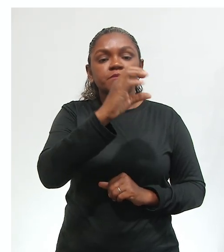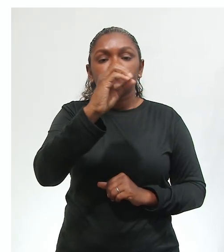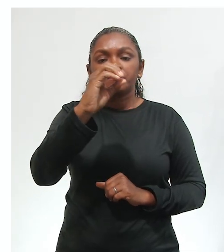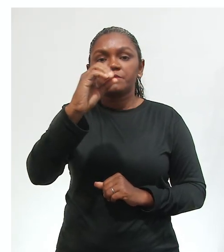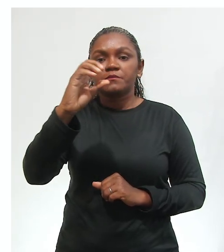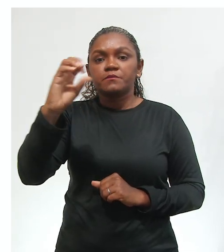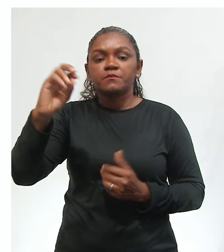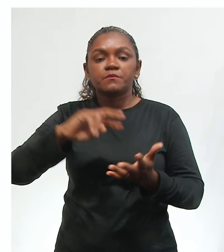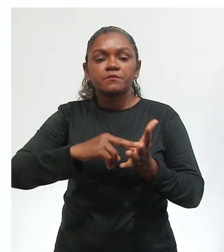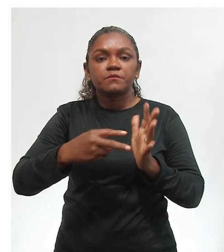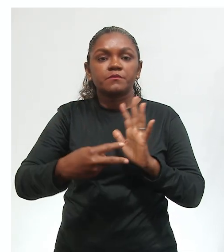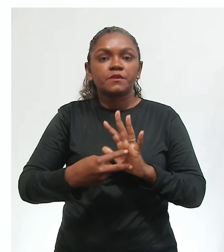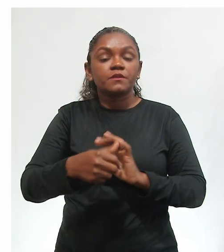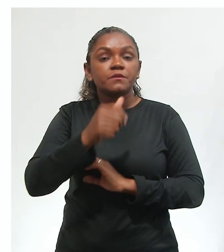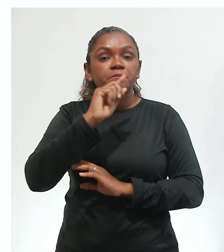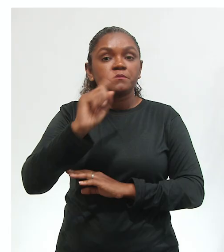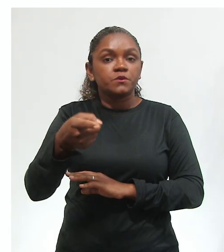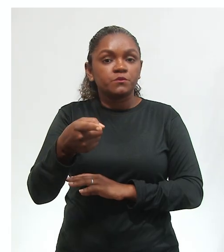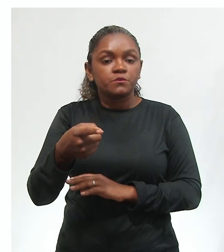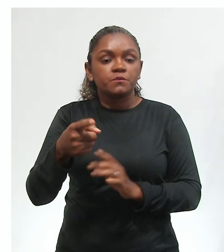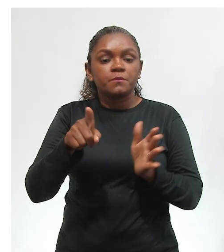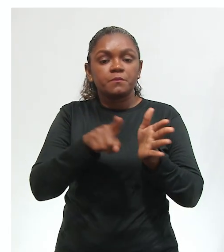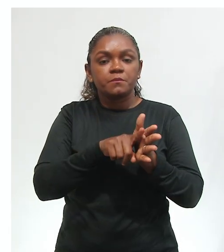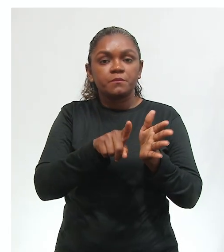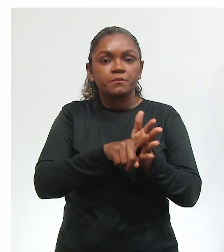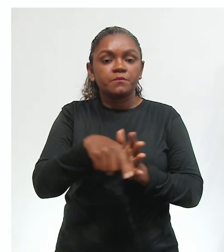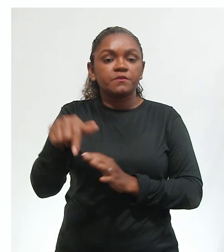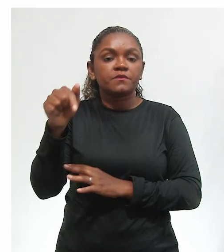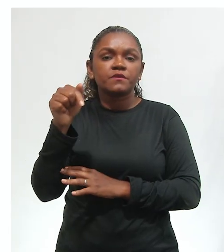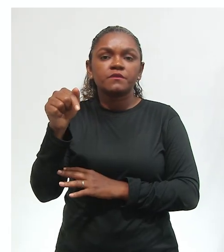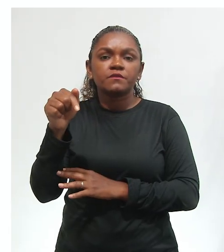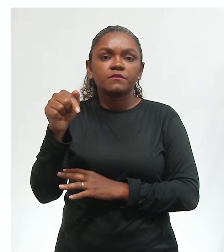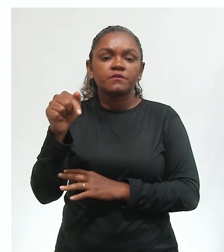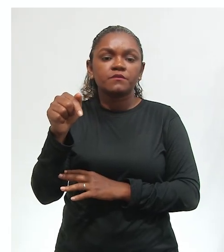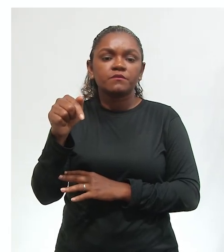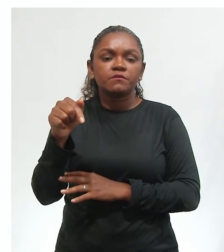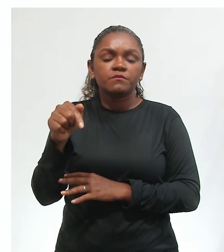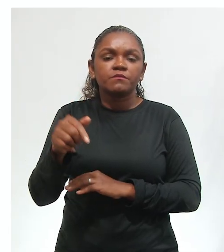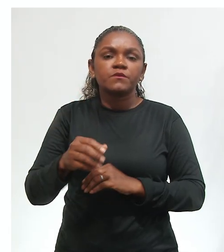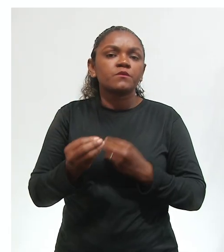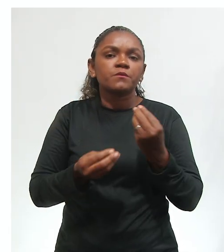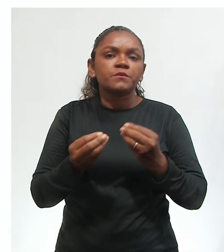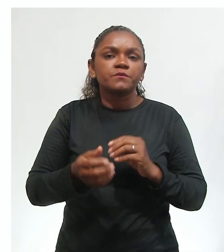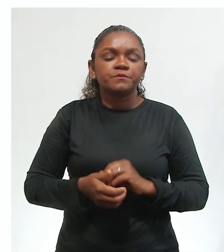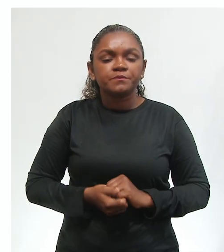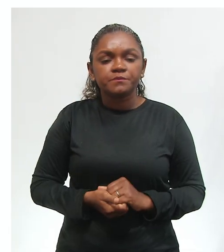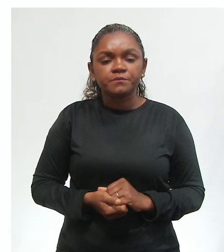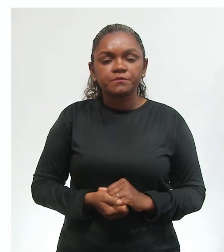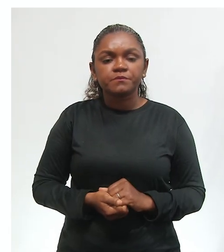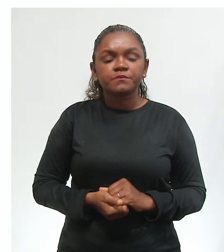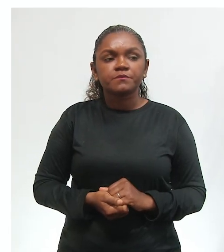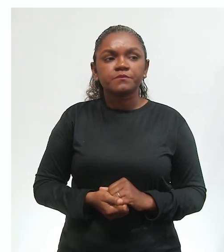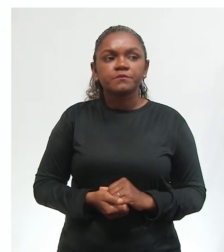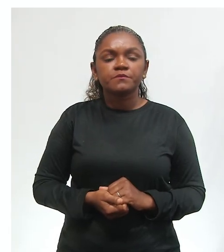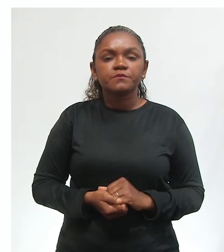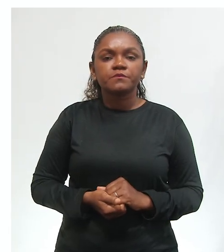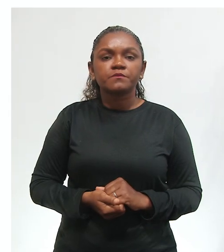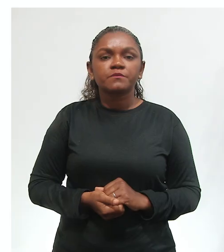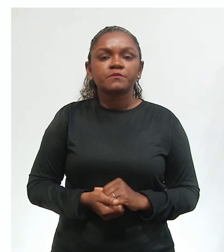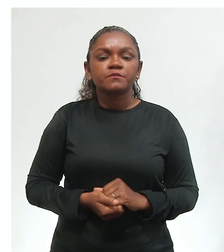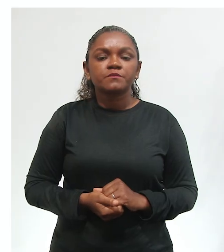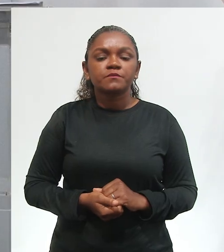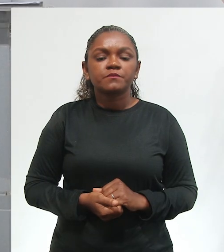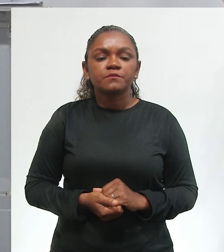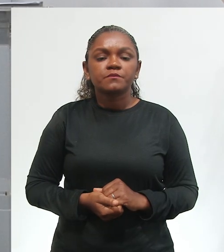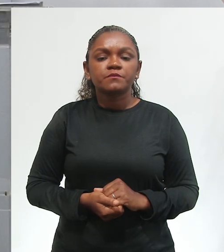menos 7, por exemplo. Poderia ser 1000 menos qualquer coisa. Essa operação, ela